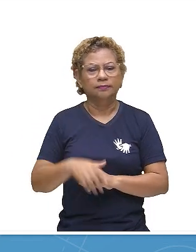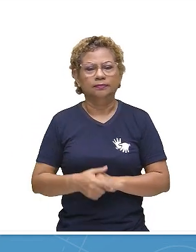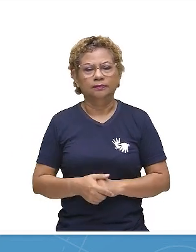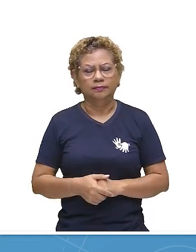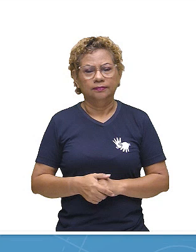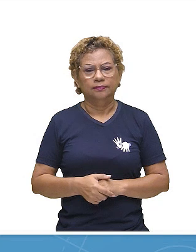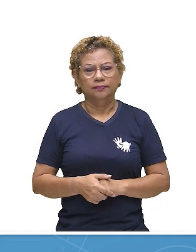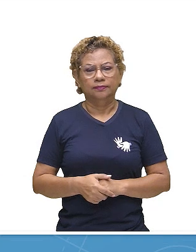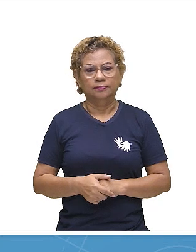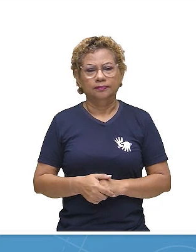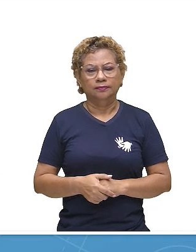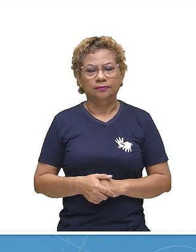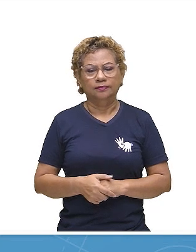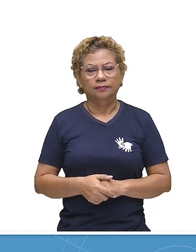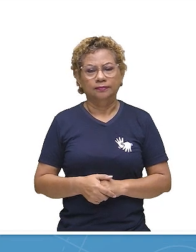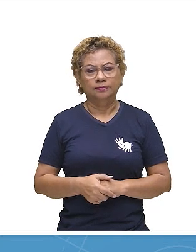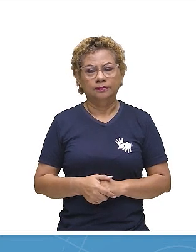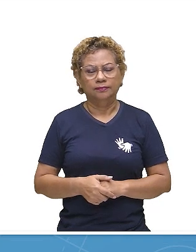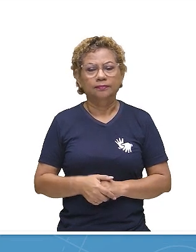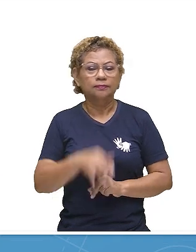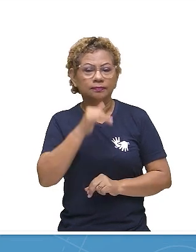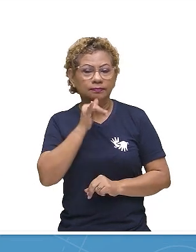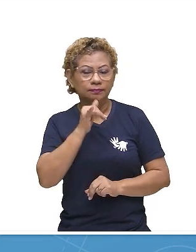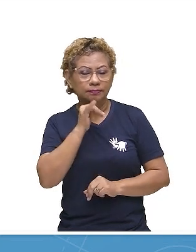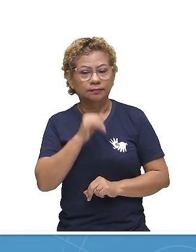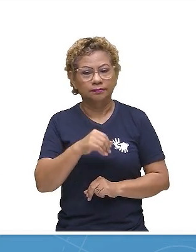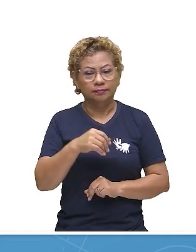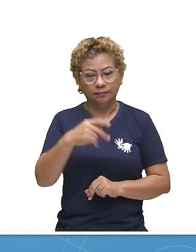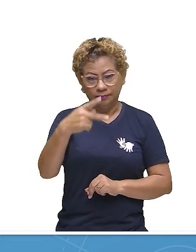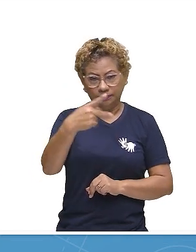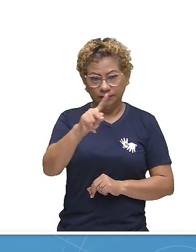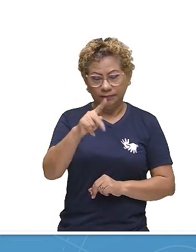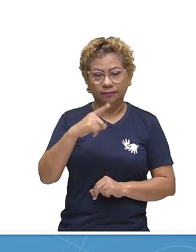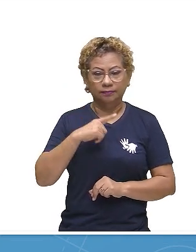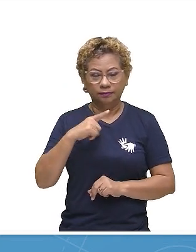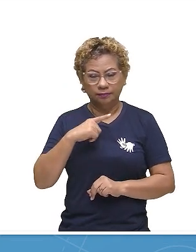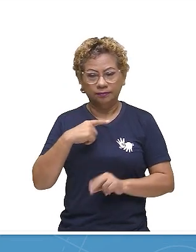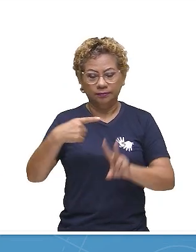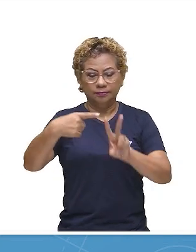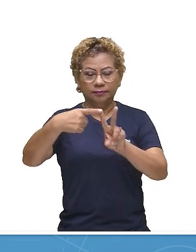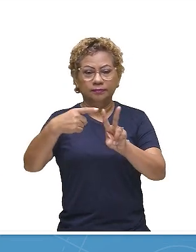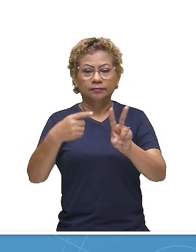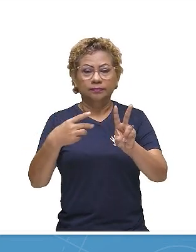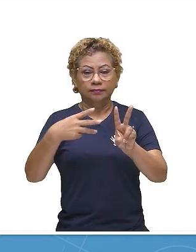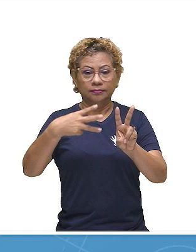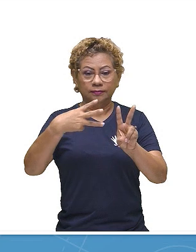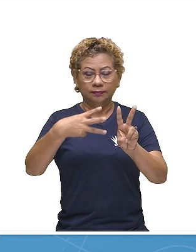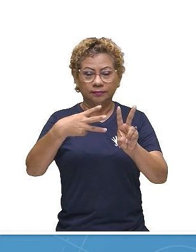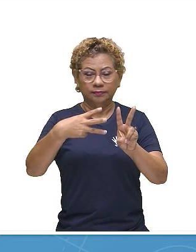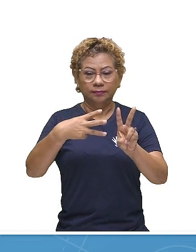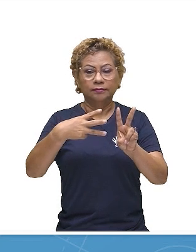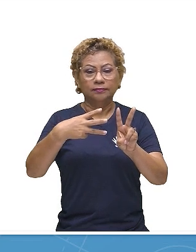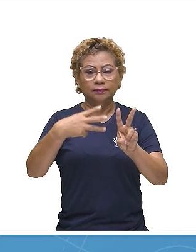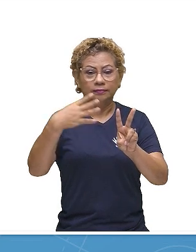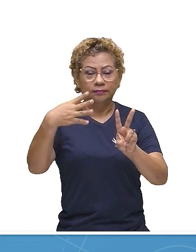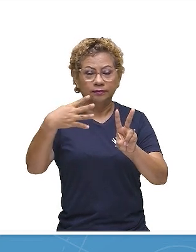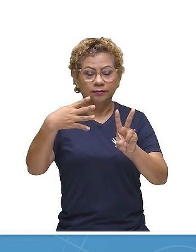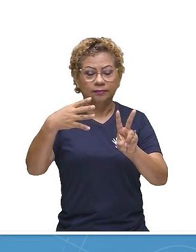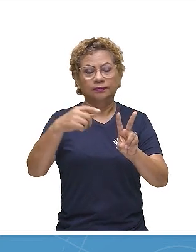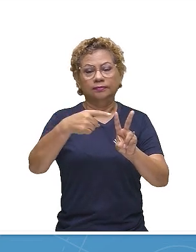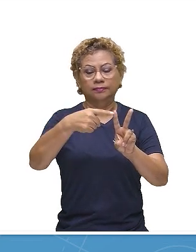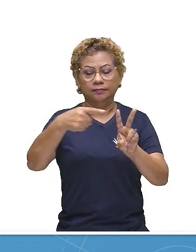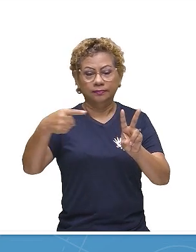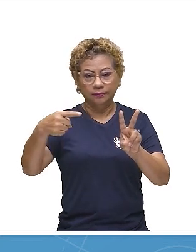vamos supor aqui, raiz quadrada de 3 ao quadrado. A gente sabe que isso daqui